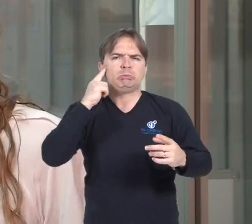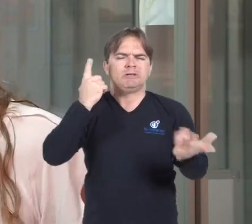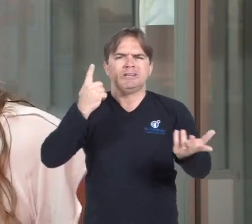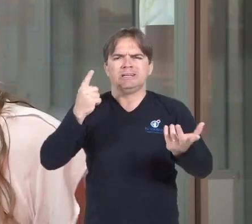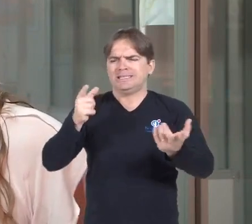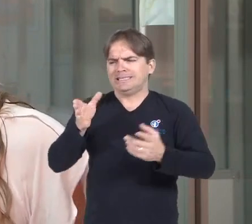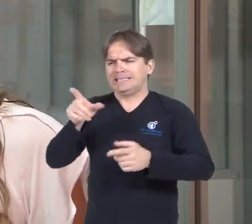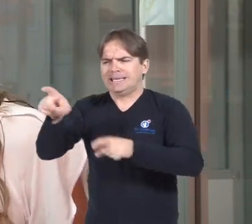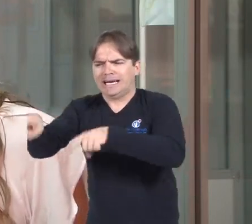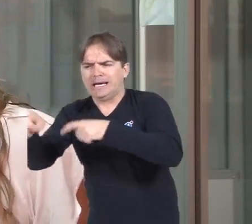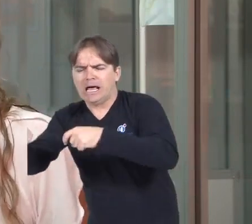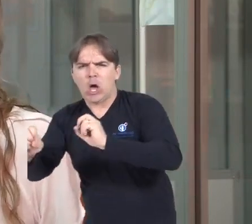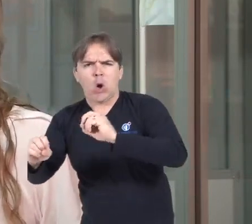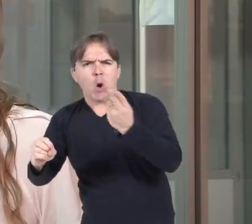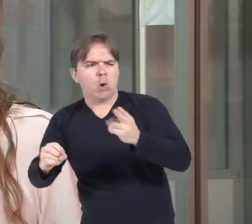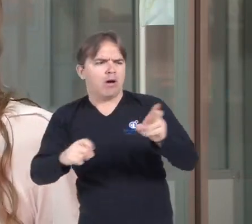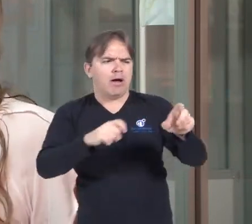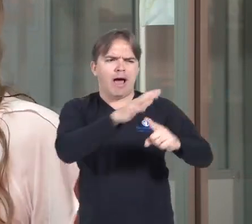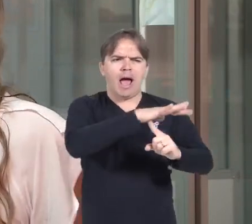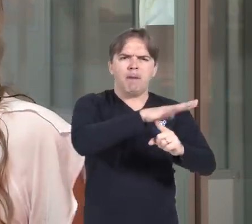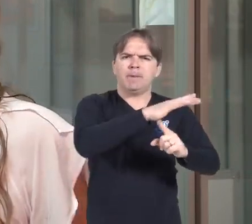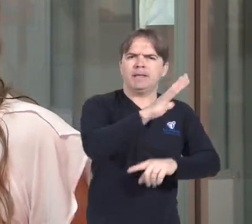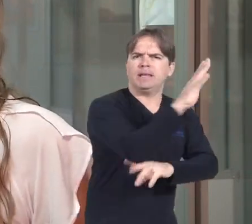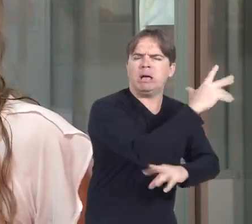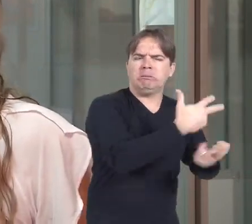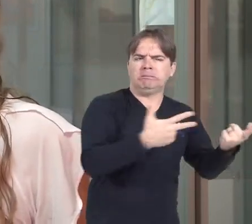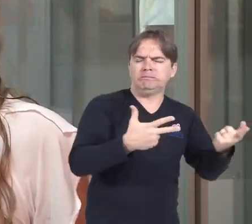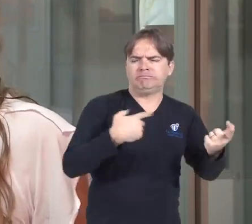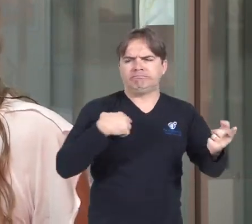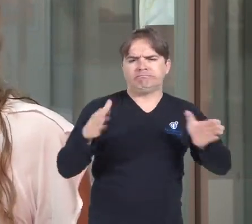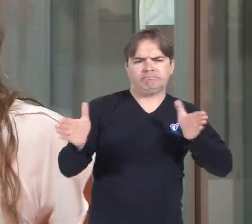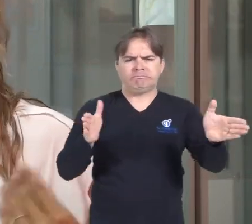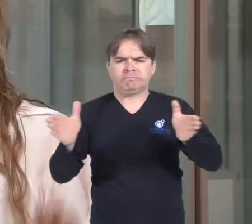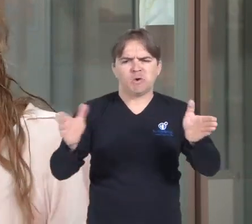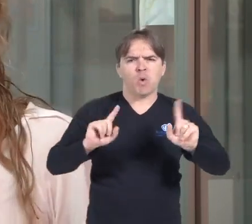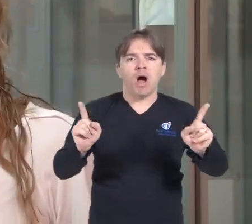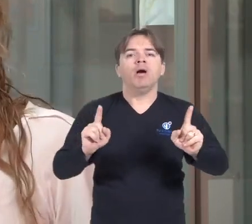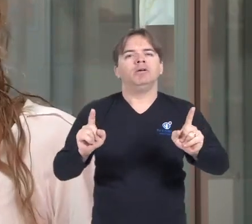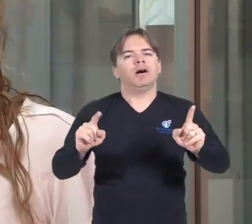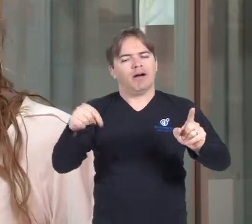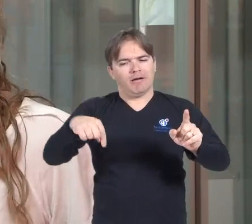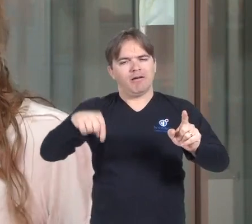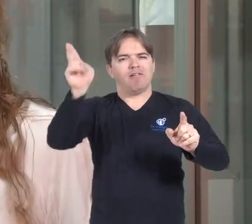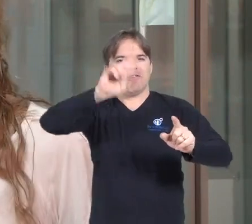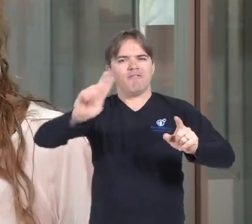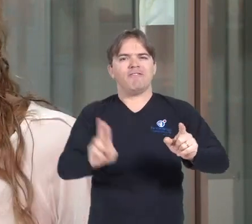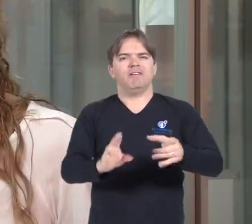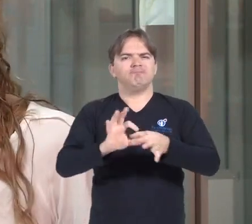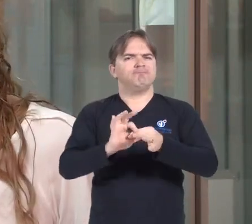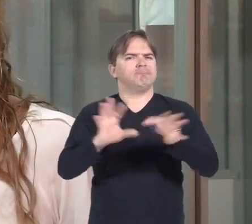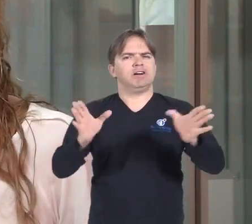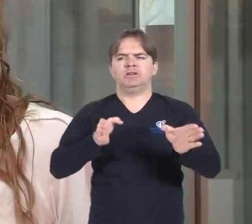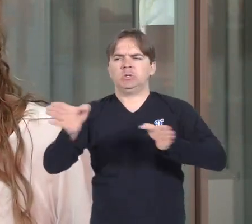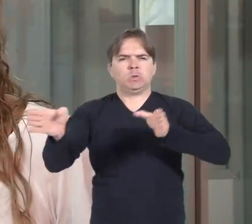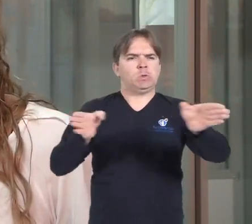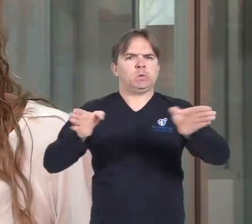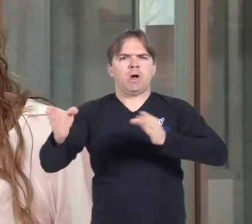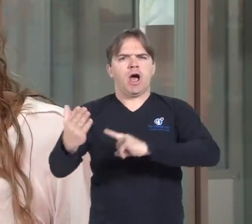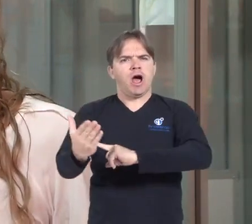ambiental, tirar também um pouco dessa dúvida. Todo mundo, a gente trabalha nas duas áreas. A universidade